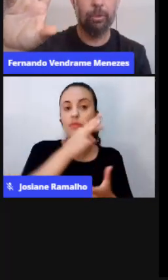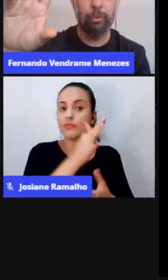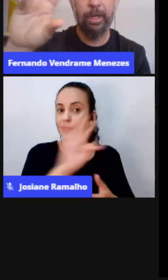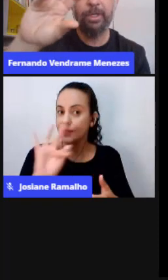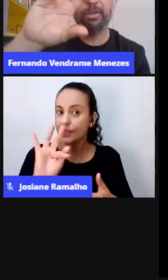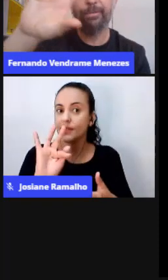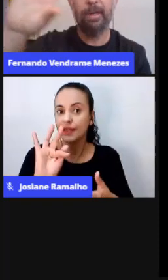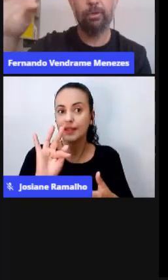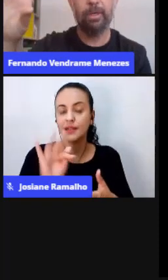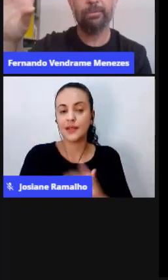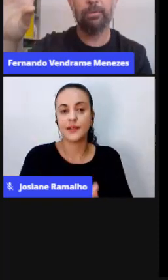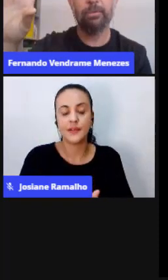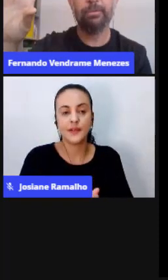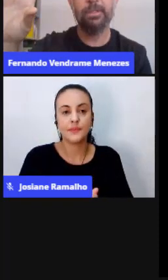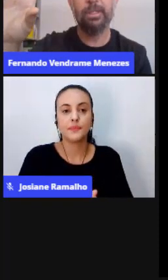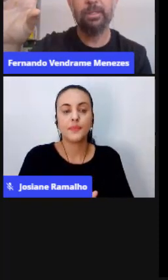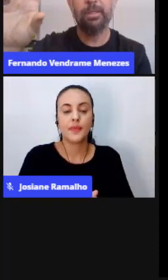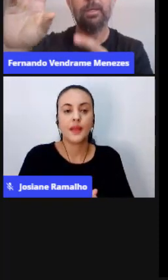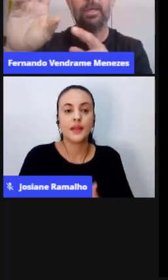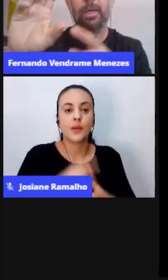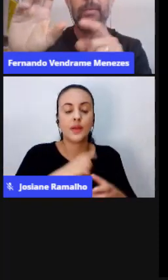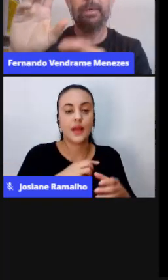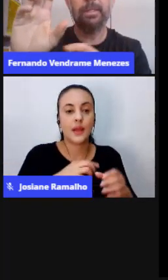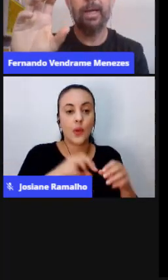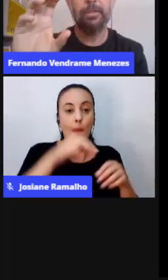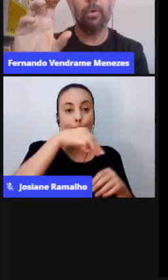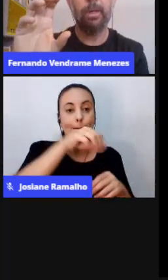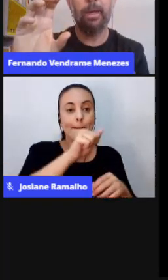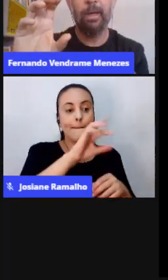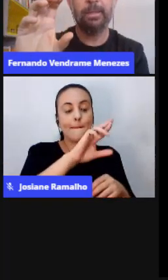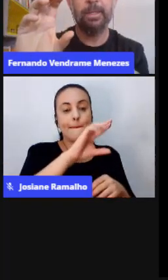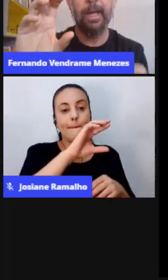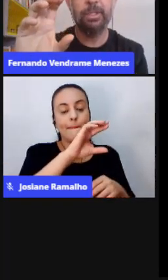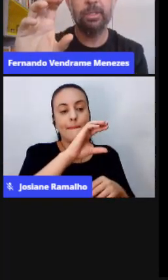né, estruturante, que fala sobre a Revolução Francesa, e habilidades